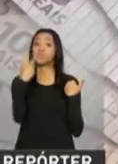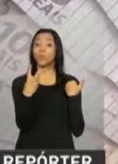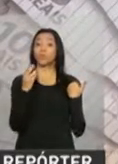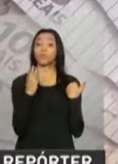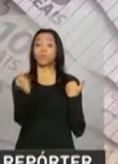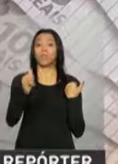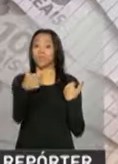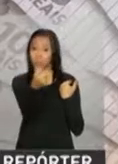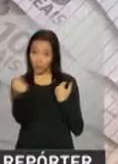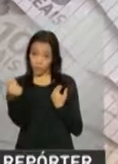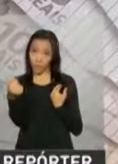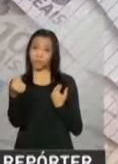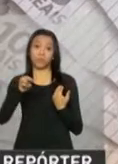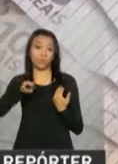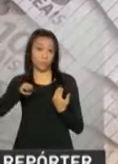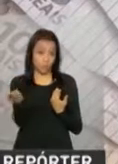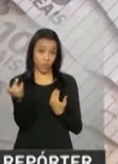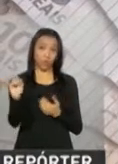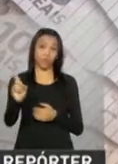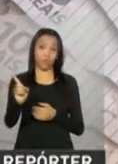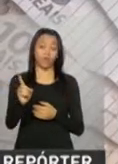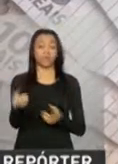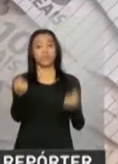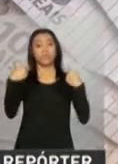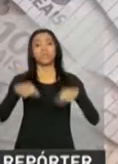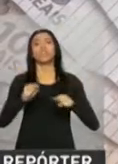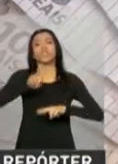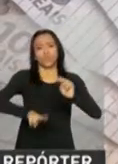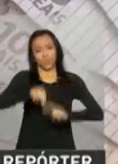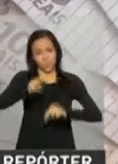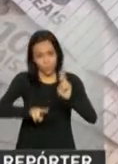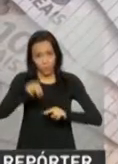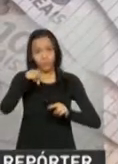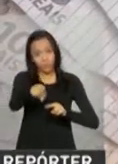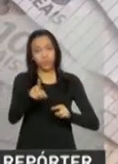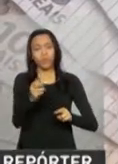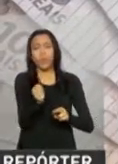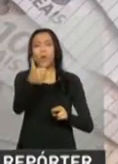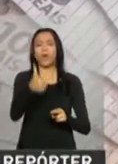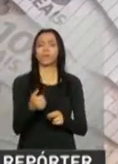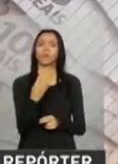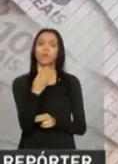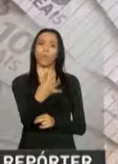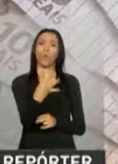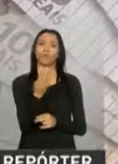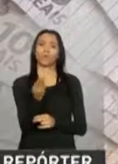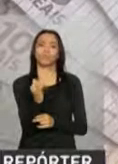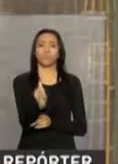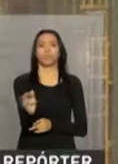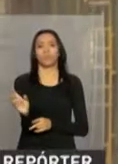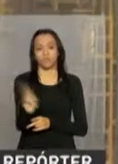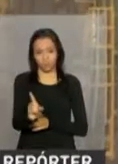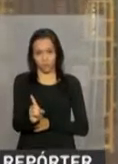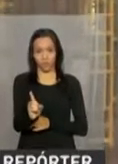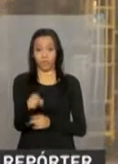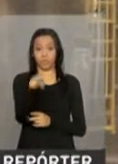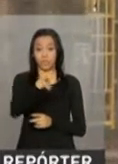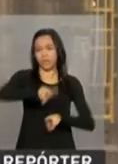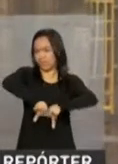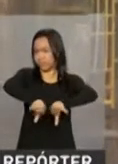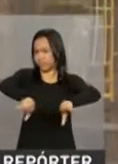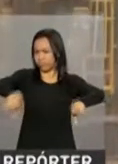milhões e 200 milhões de dólares em junho o saldo comercial foi de quase 4 bilhões de dólares entre os